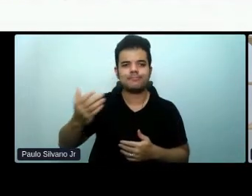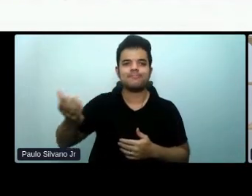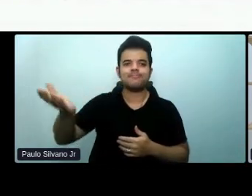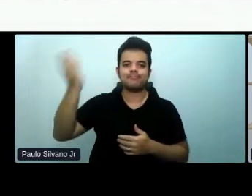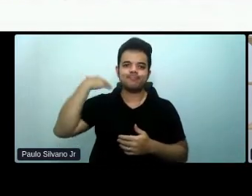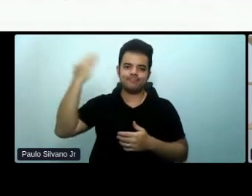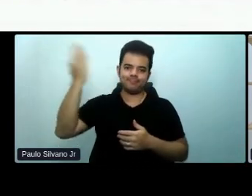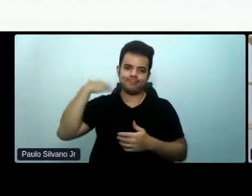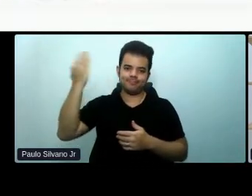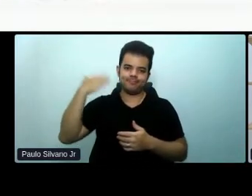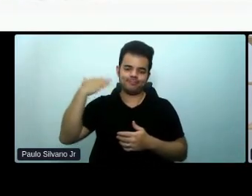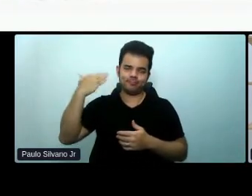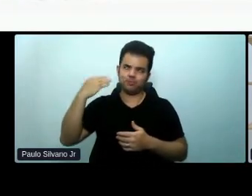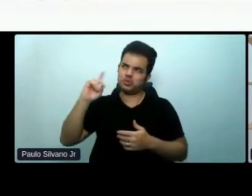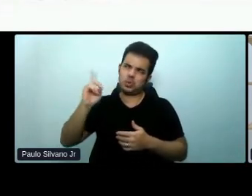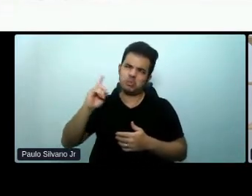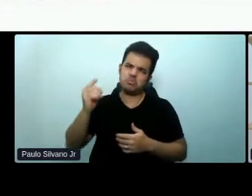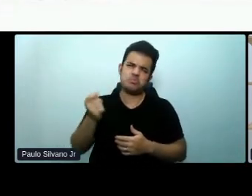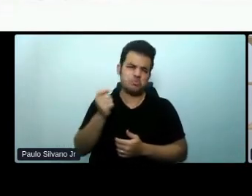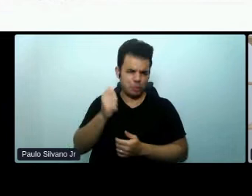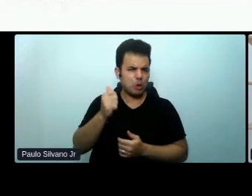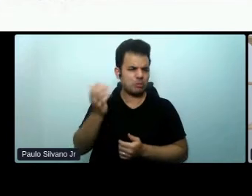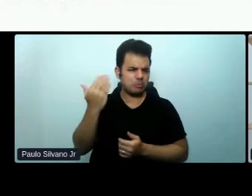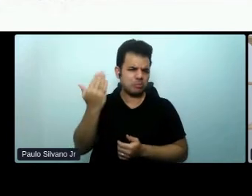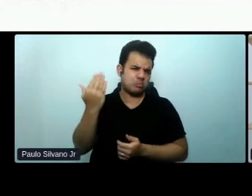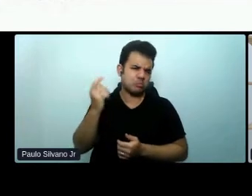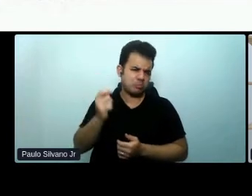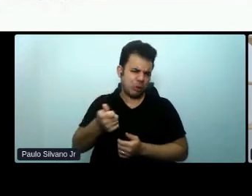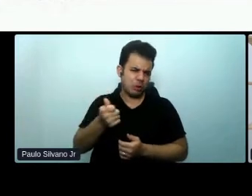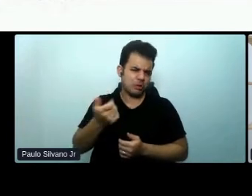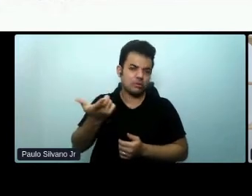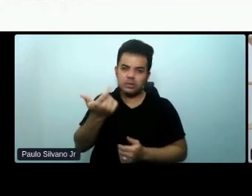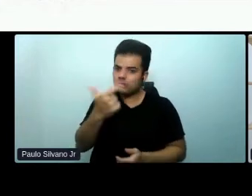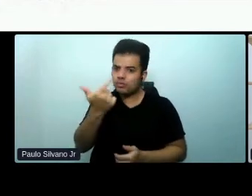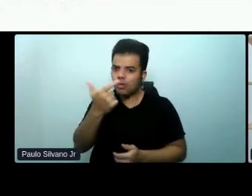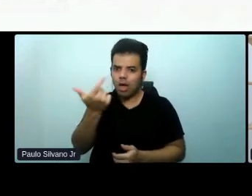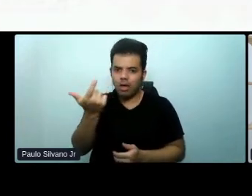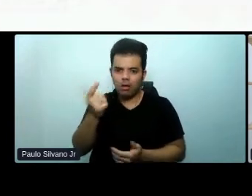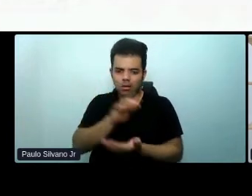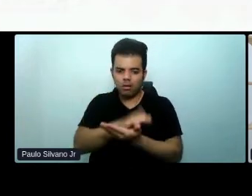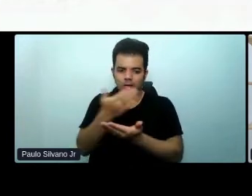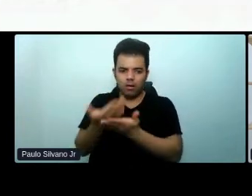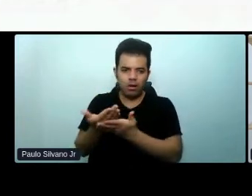antigamente, não precisa ser tão antigamente, não. Há pouco tempo, nem isso a gente tinha, né?